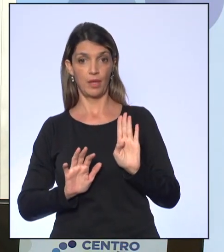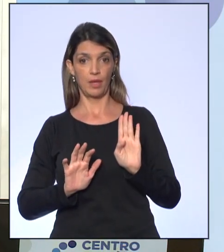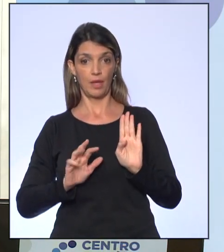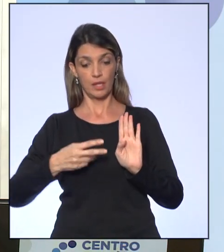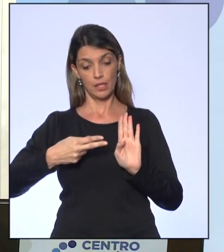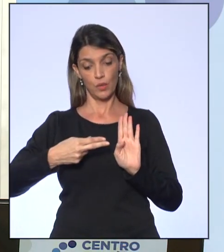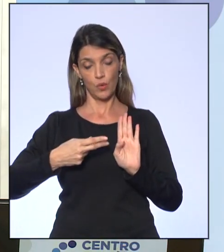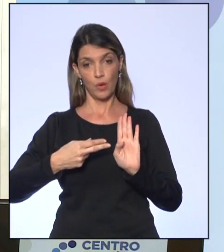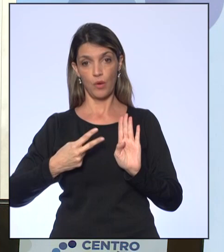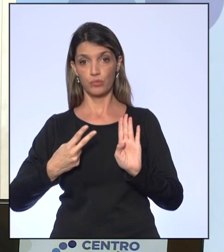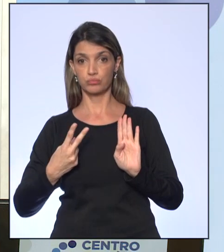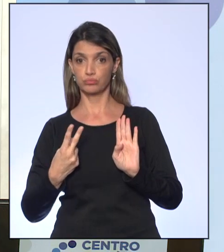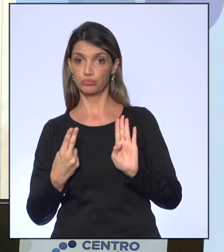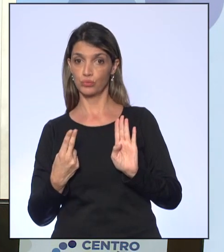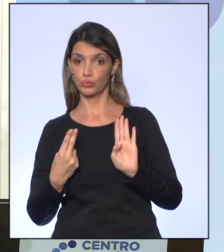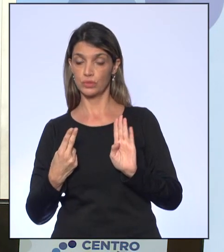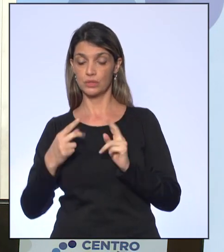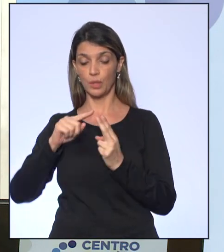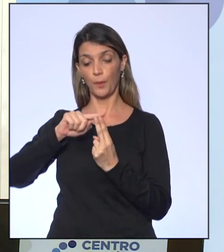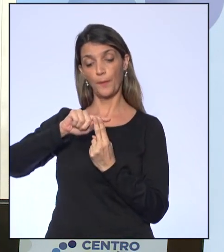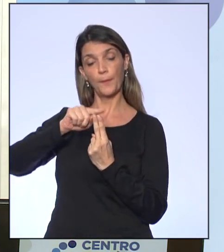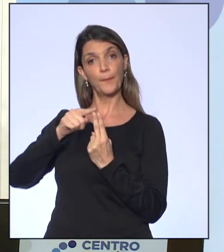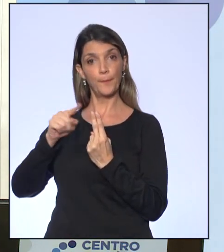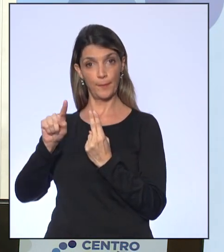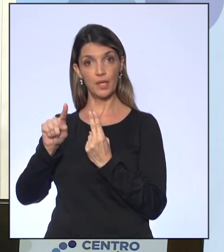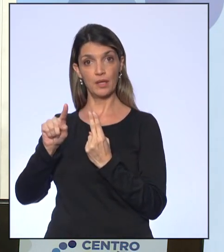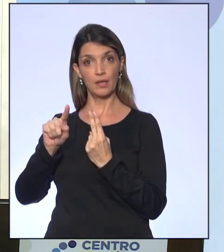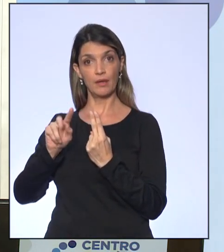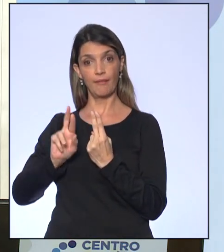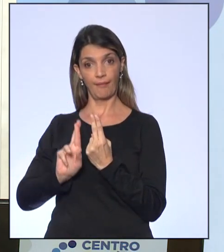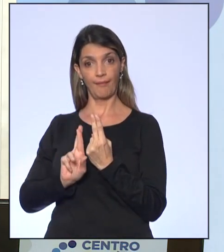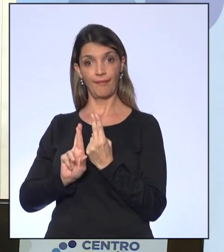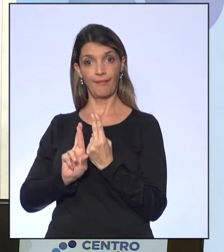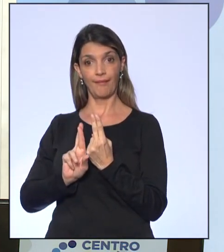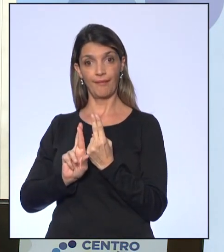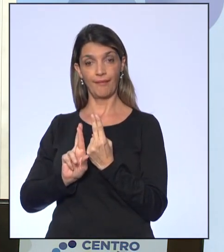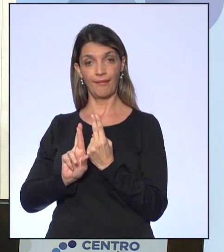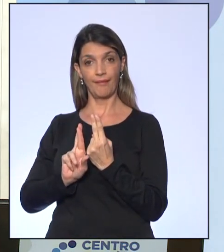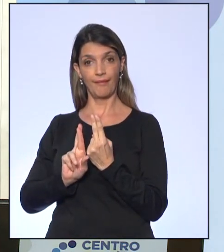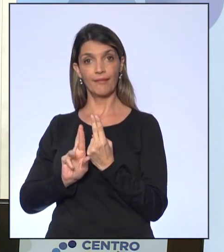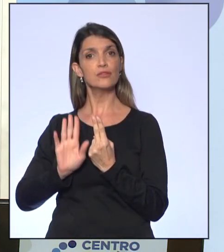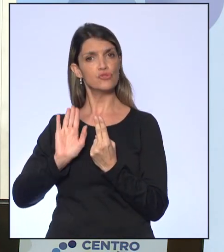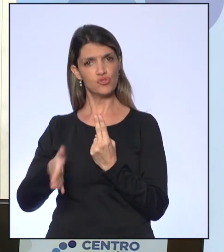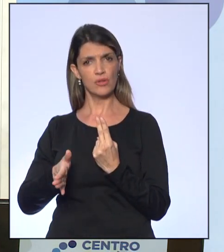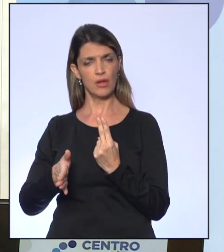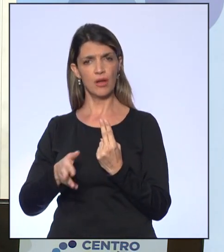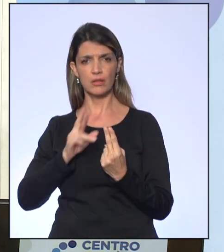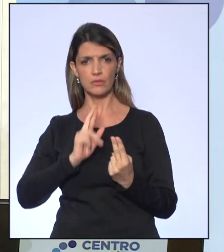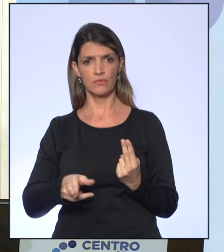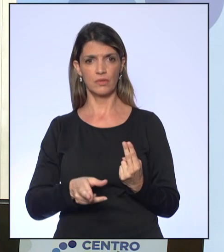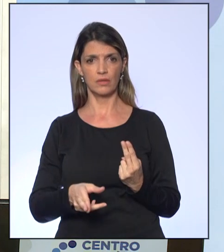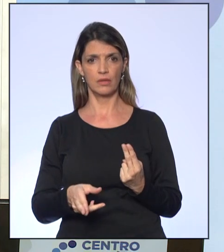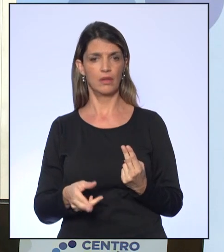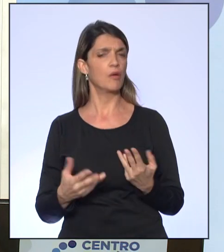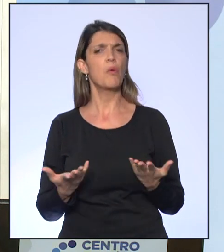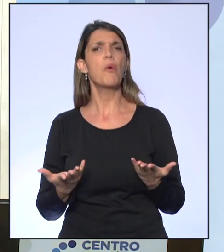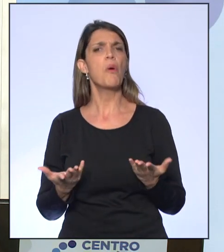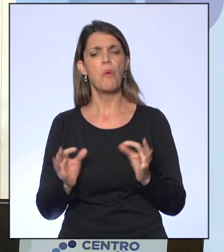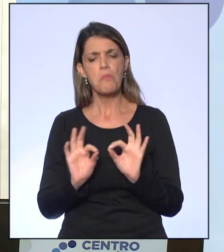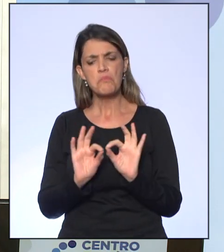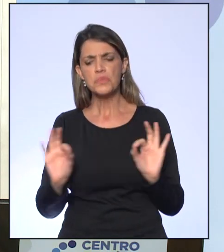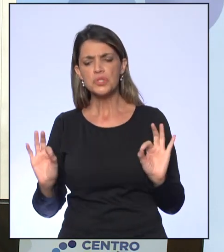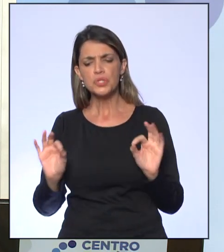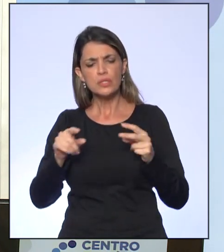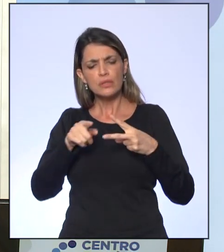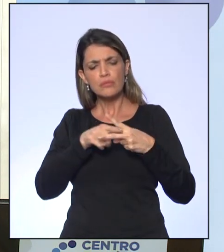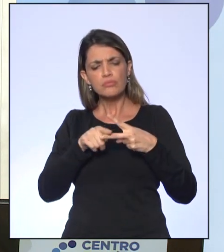em radiando, é 2π. Então, já defini. Quanto que é, Marcos, uma medida de